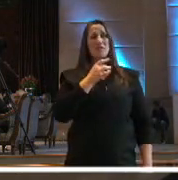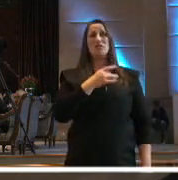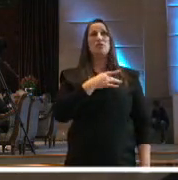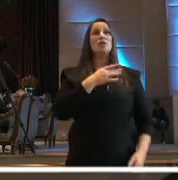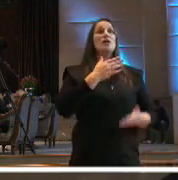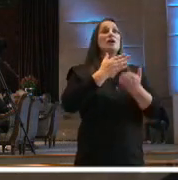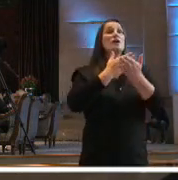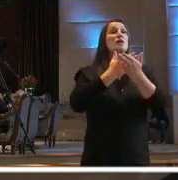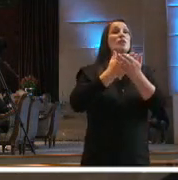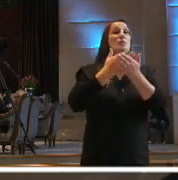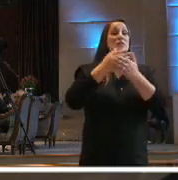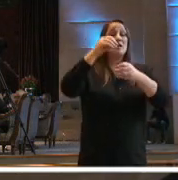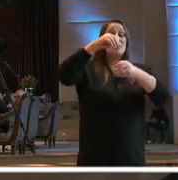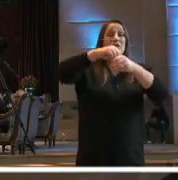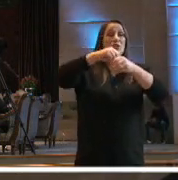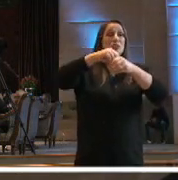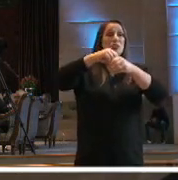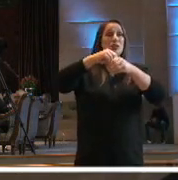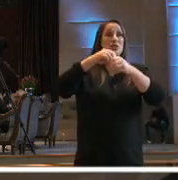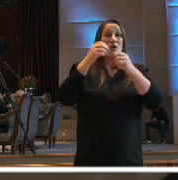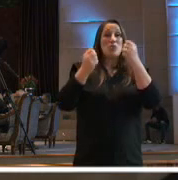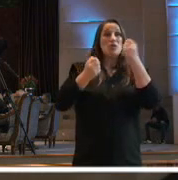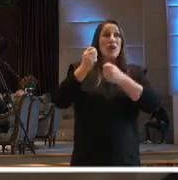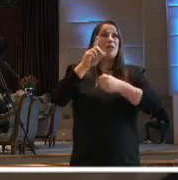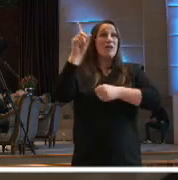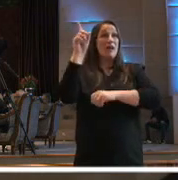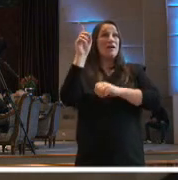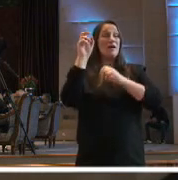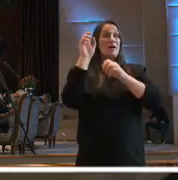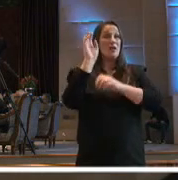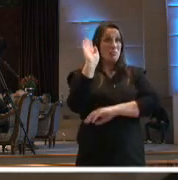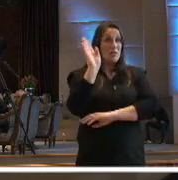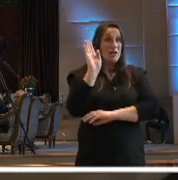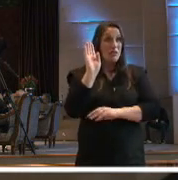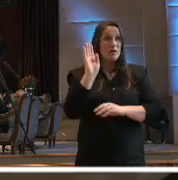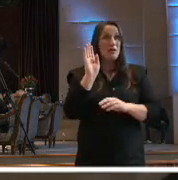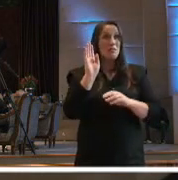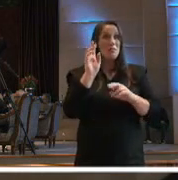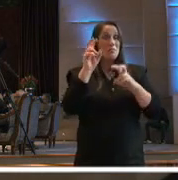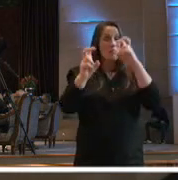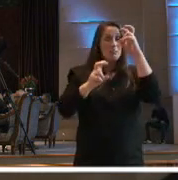comecei a chorar, mas chorar de uma maneira